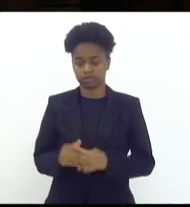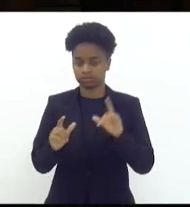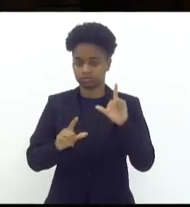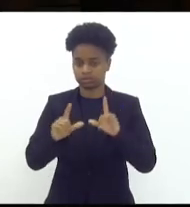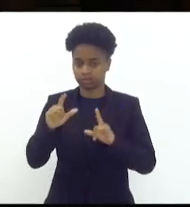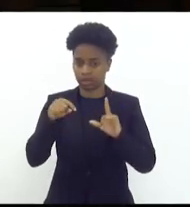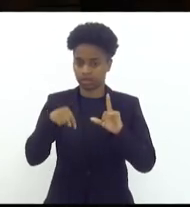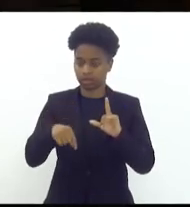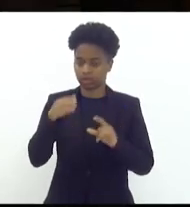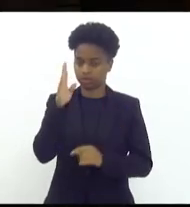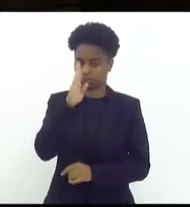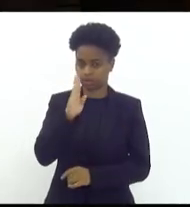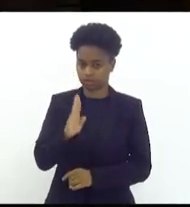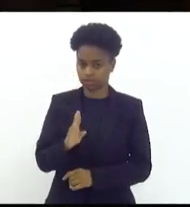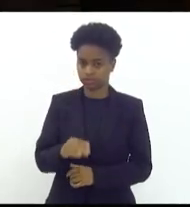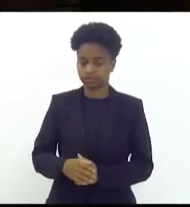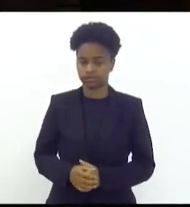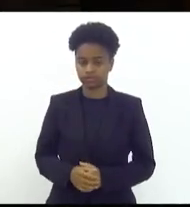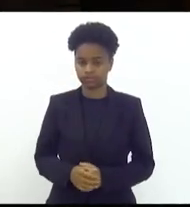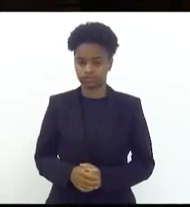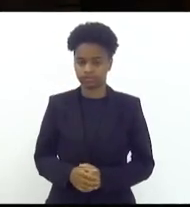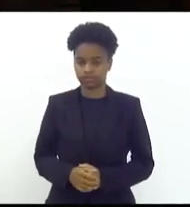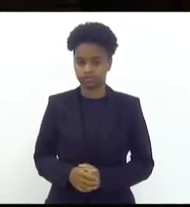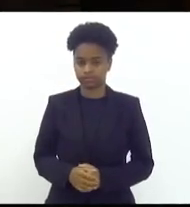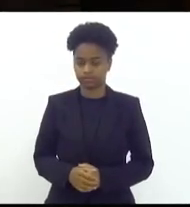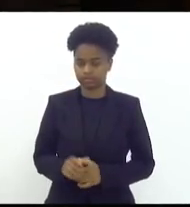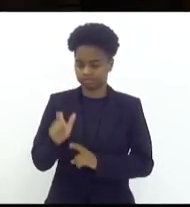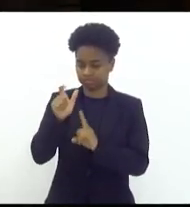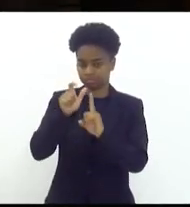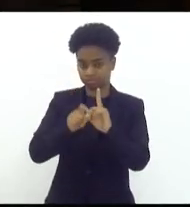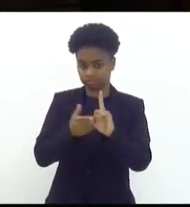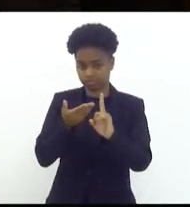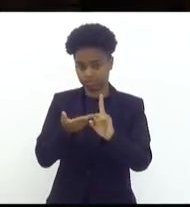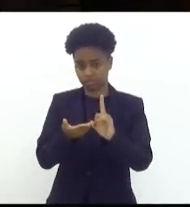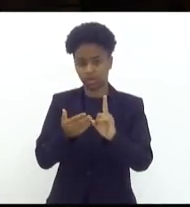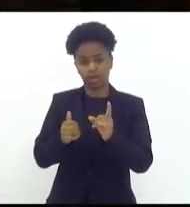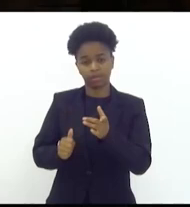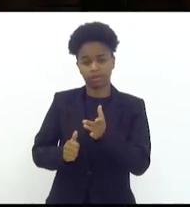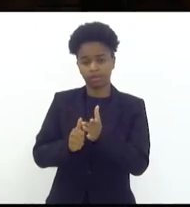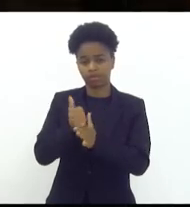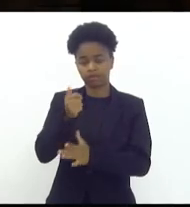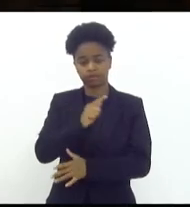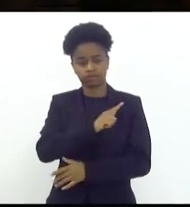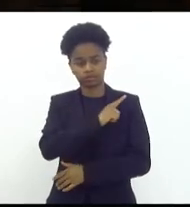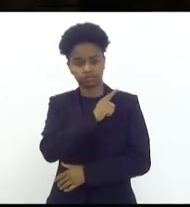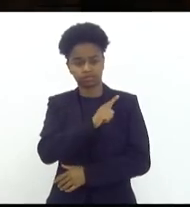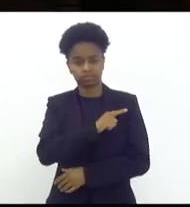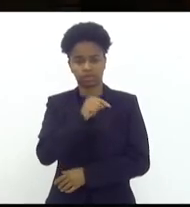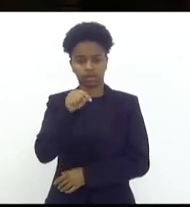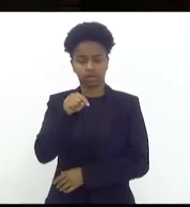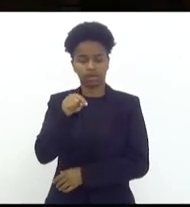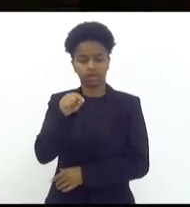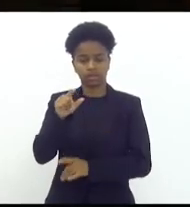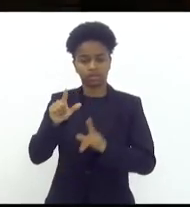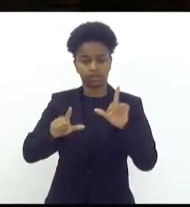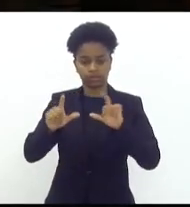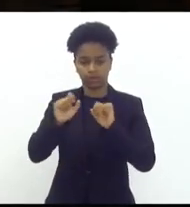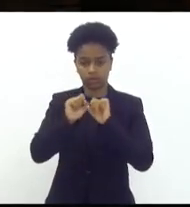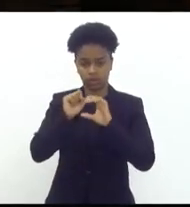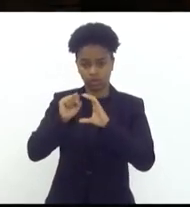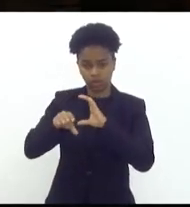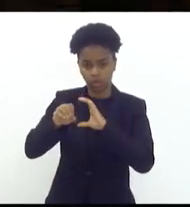brasileira o Boni Desde o Primeiro Momento como gestor da Rede Globo fez